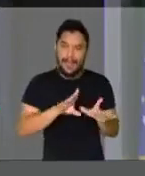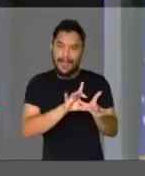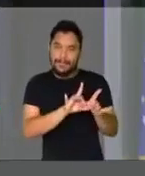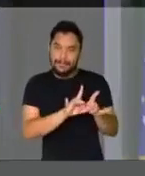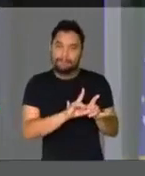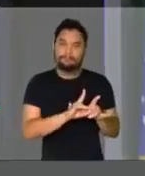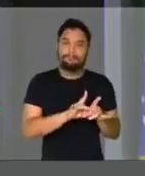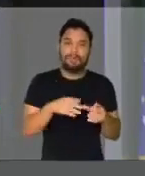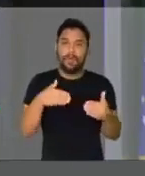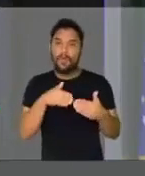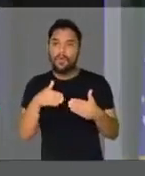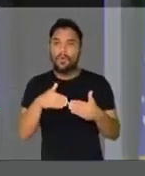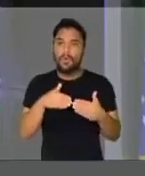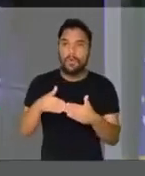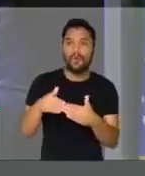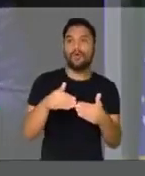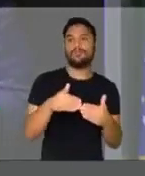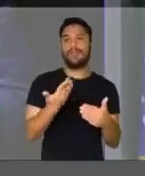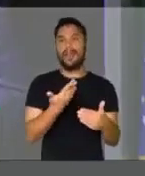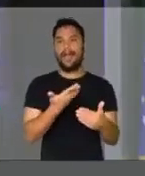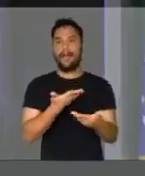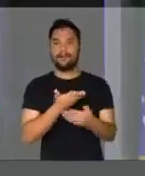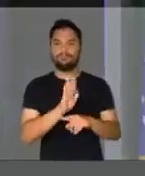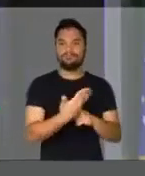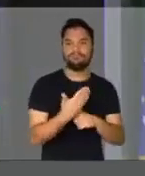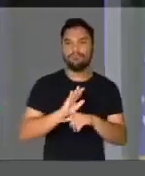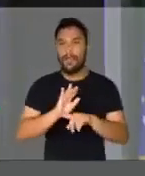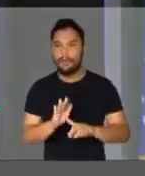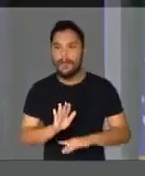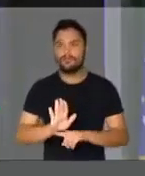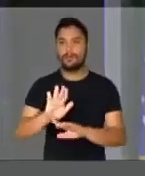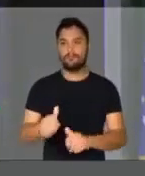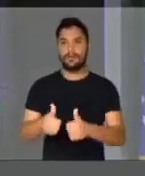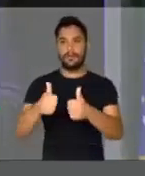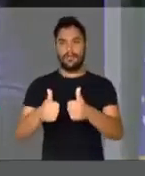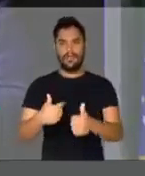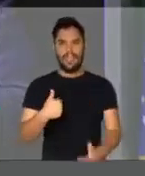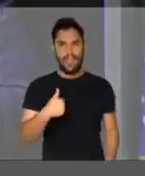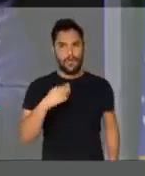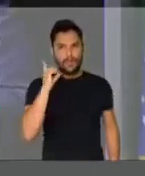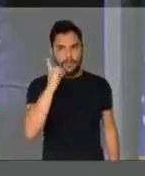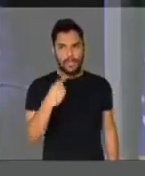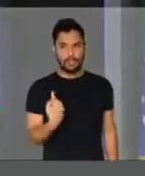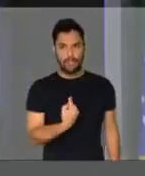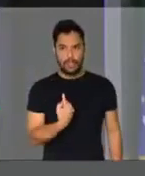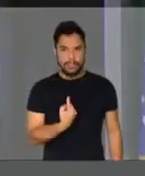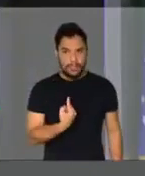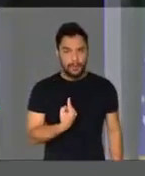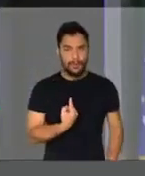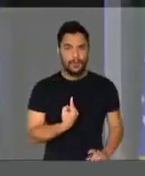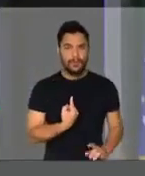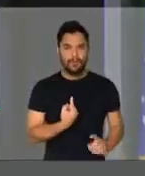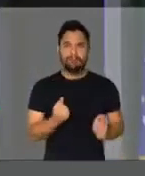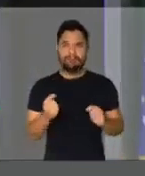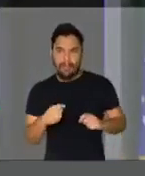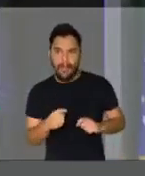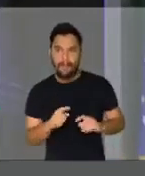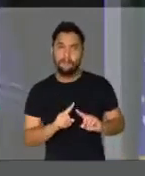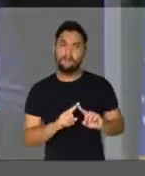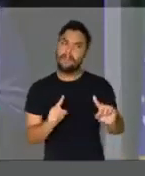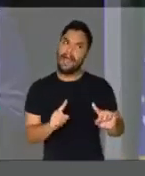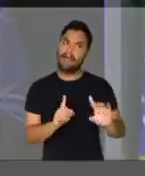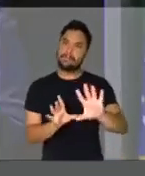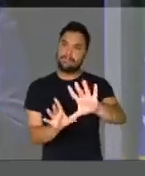convergir que divergir. Sozinho eu posso fazer alguma coisa. Juntos